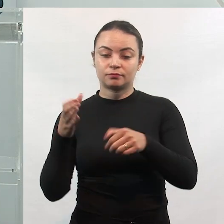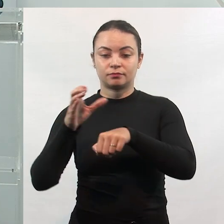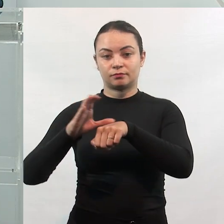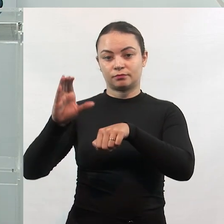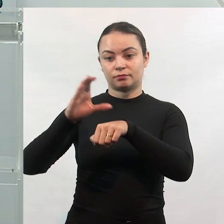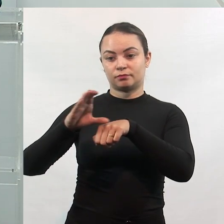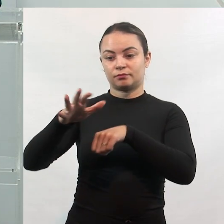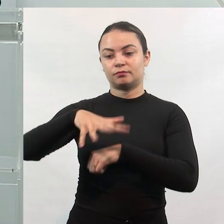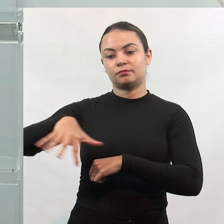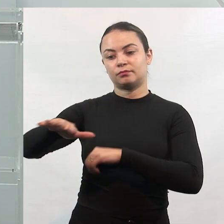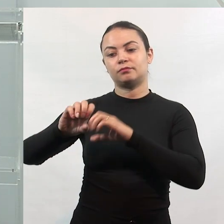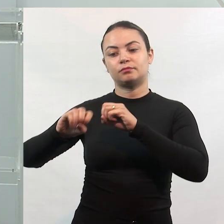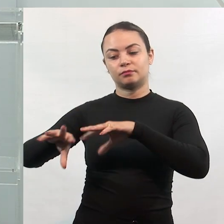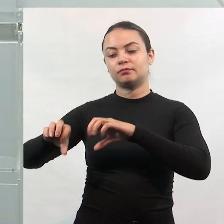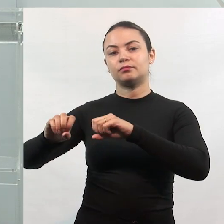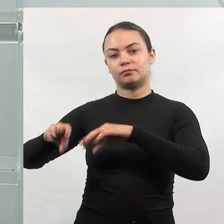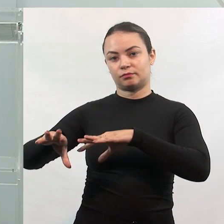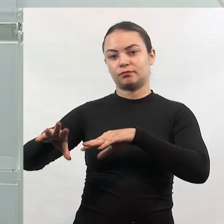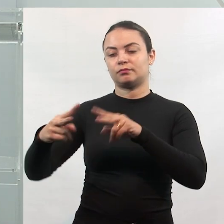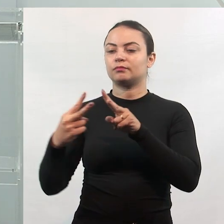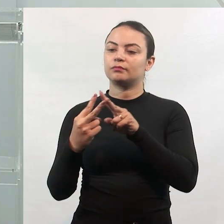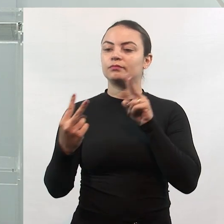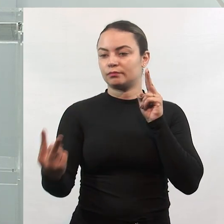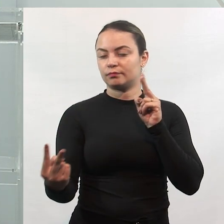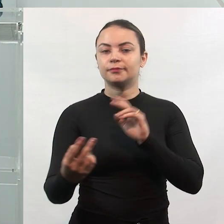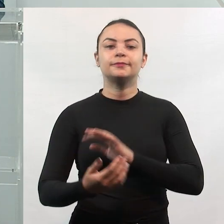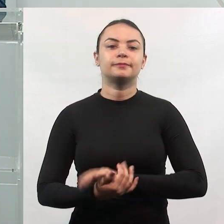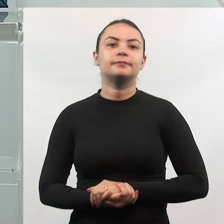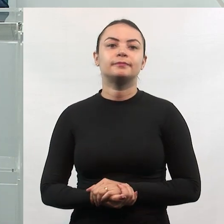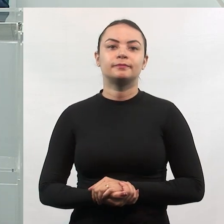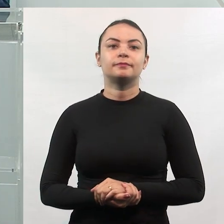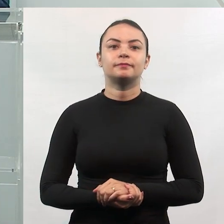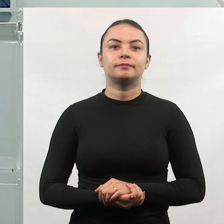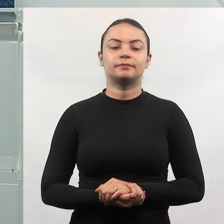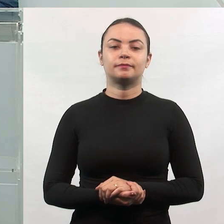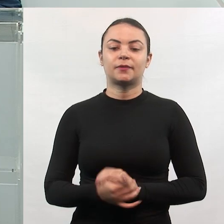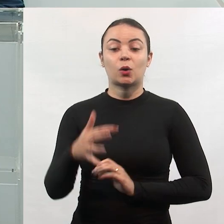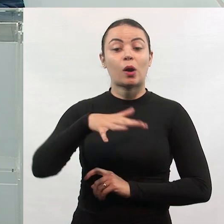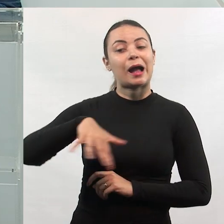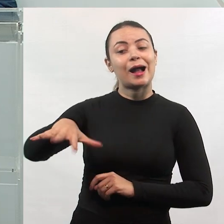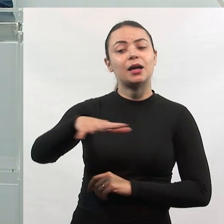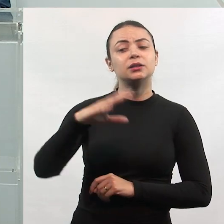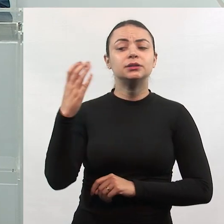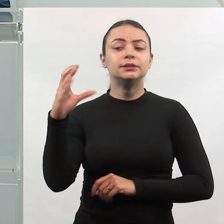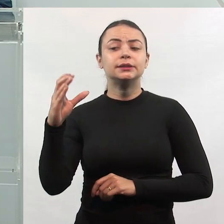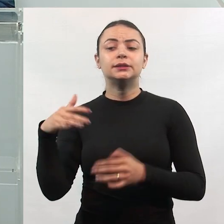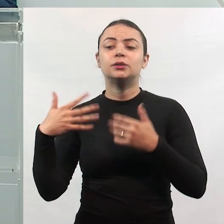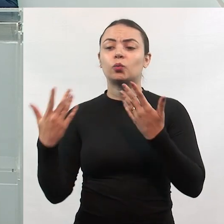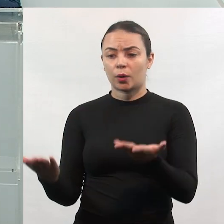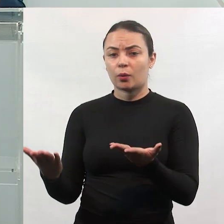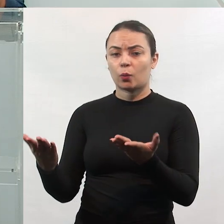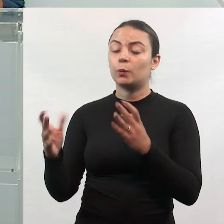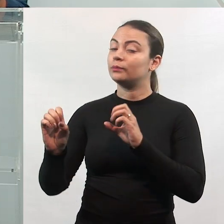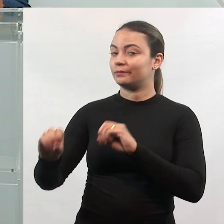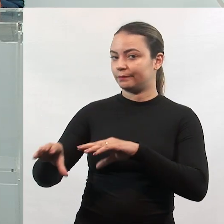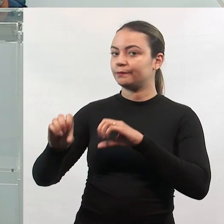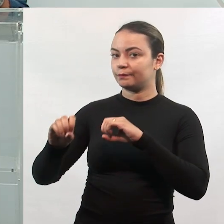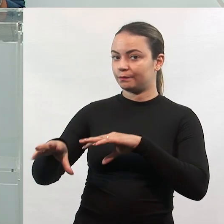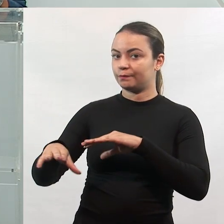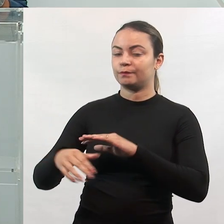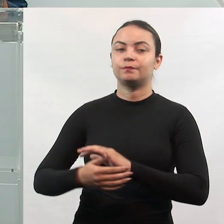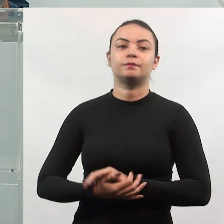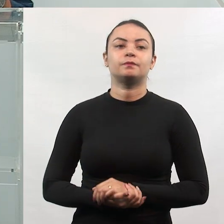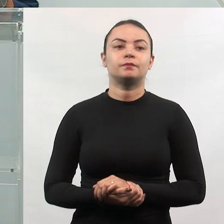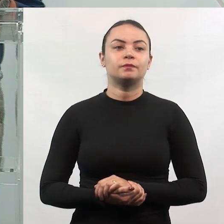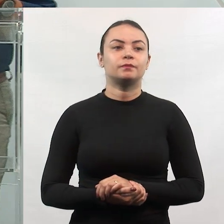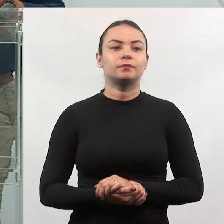um curso da área de educação, né? A gestão de educação à distância, ela está dentro da sub-área da educação, porque a área é as ciências